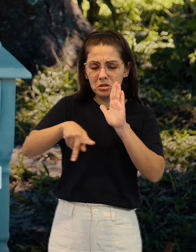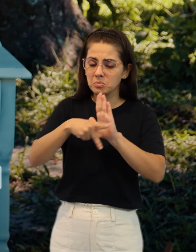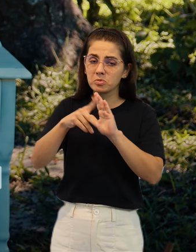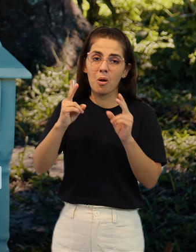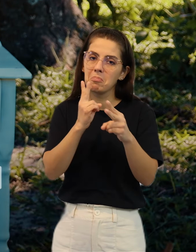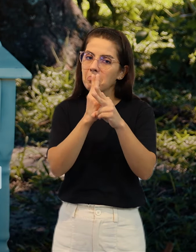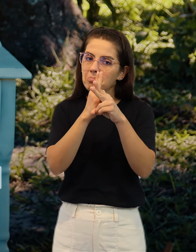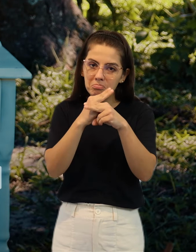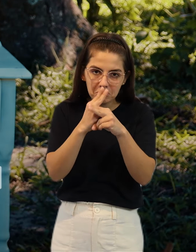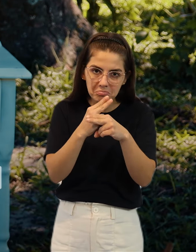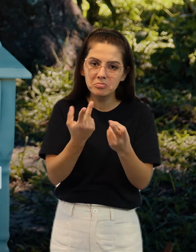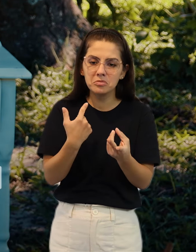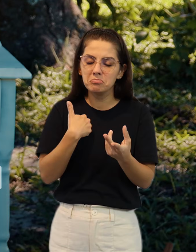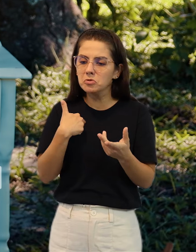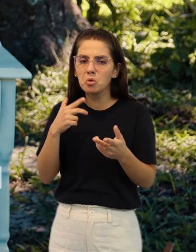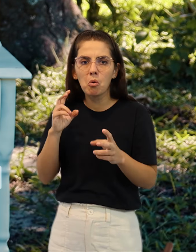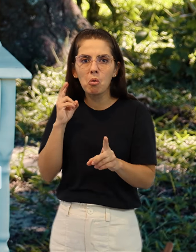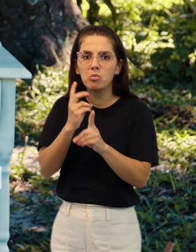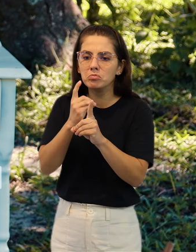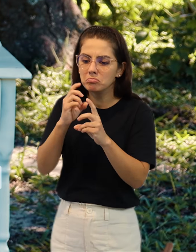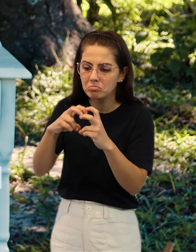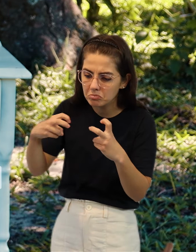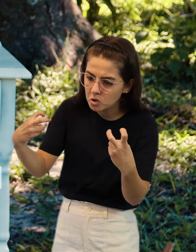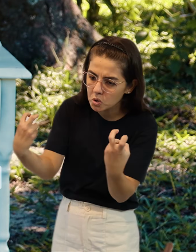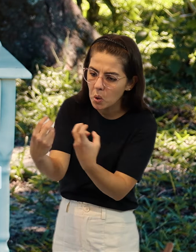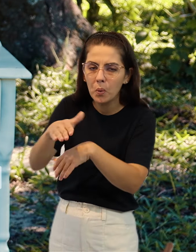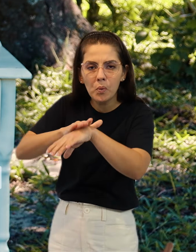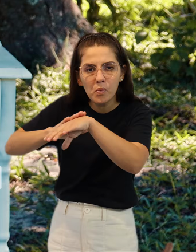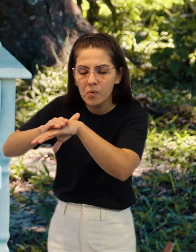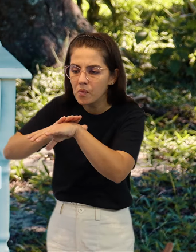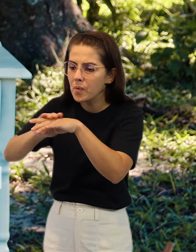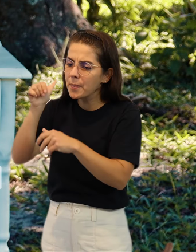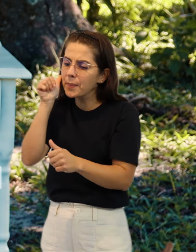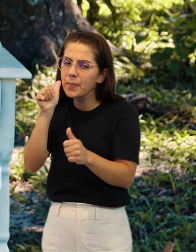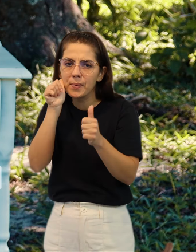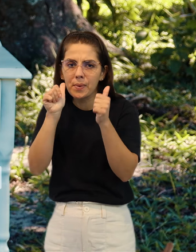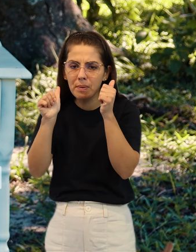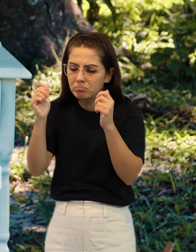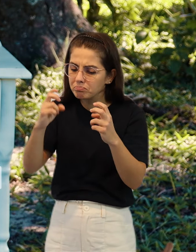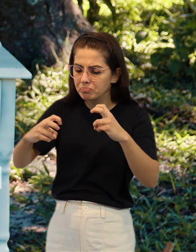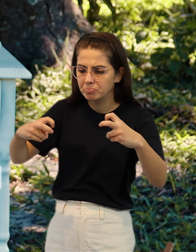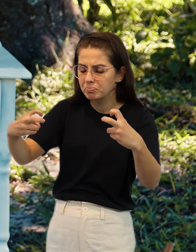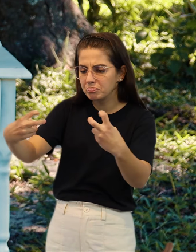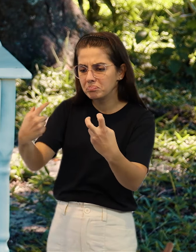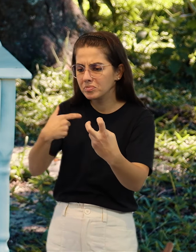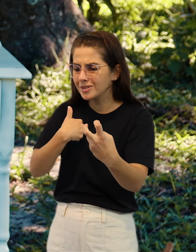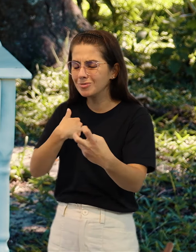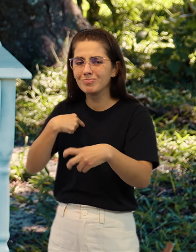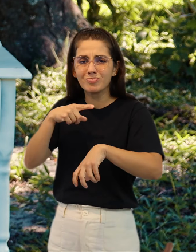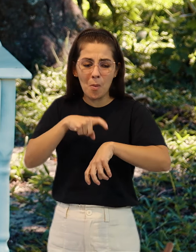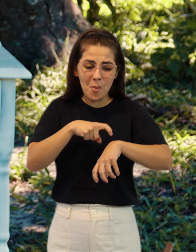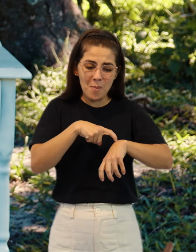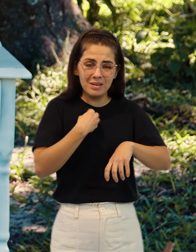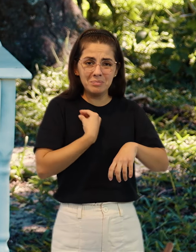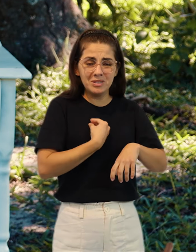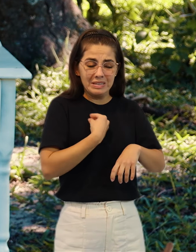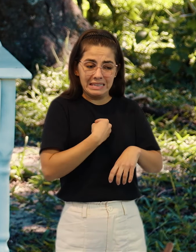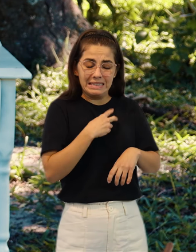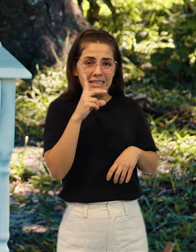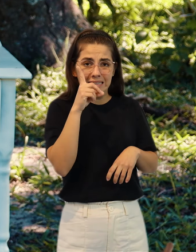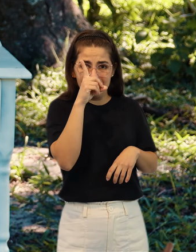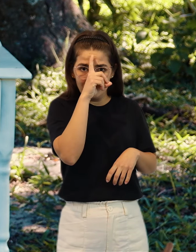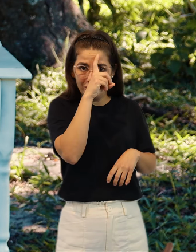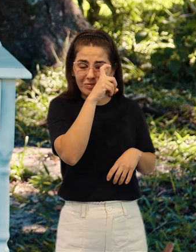fui para o projeto para fazer pilates e encontrei uma roda de conversa entre mulheres. Eu passava por